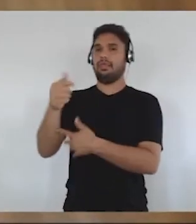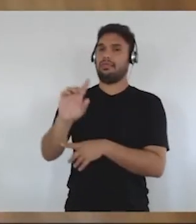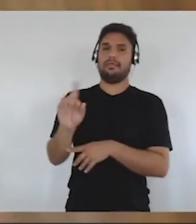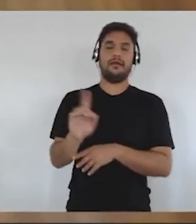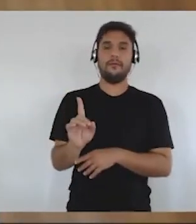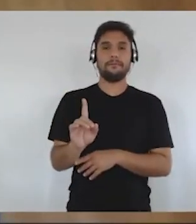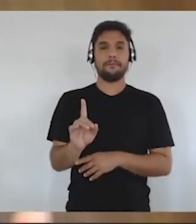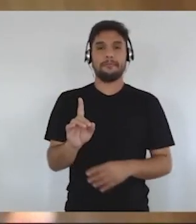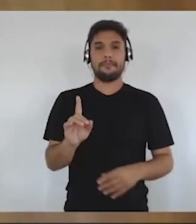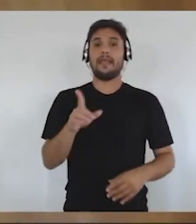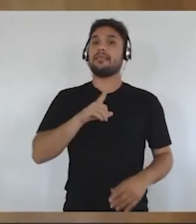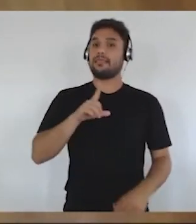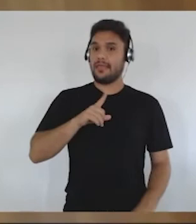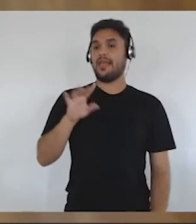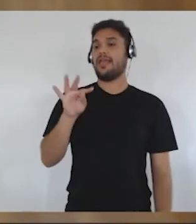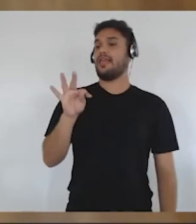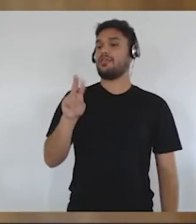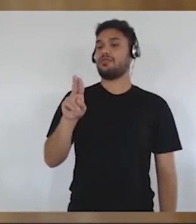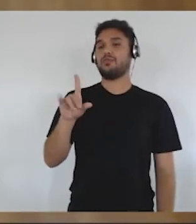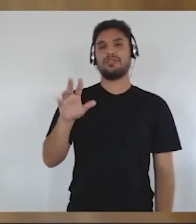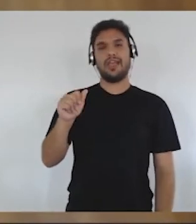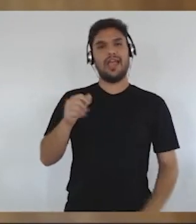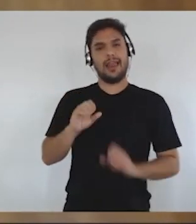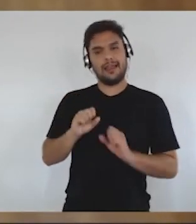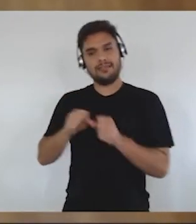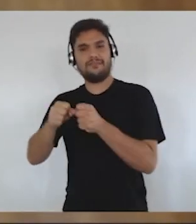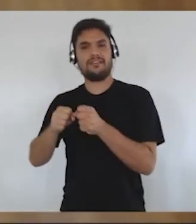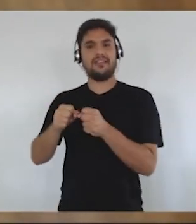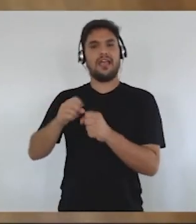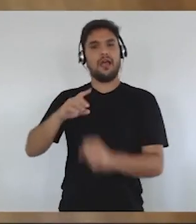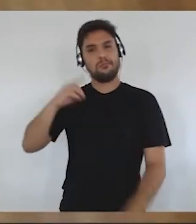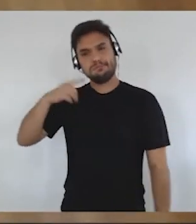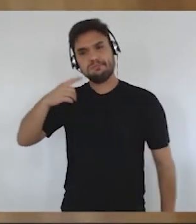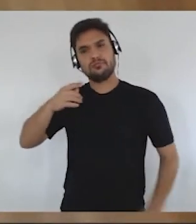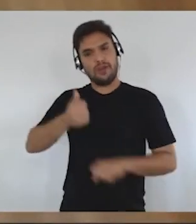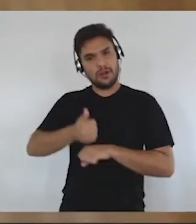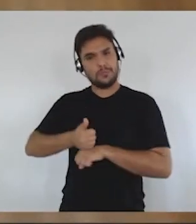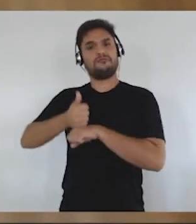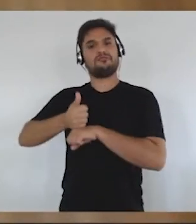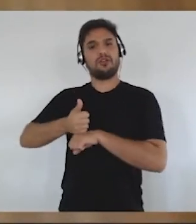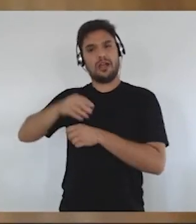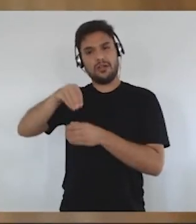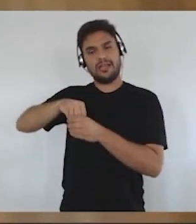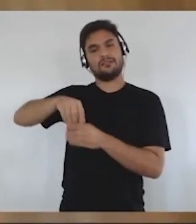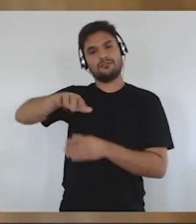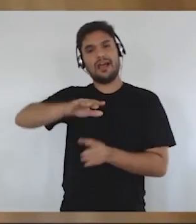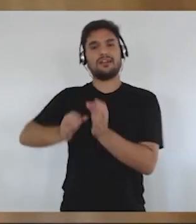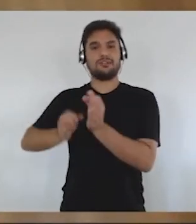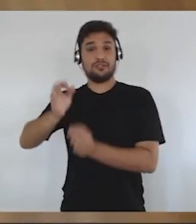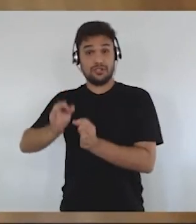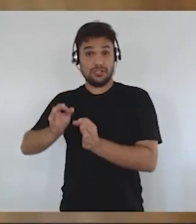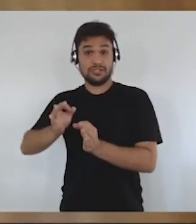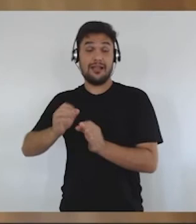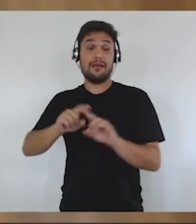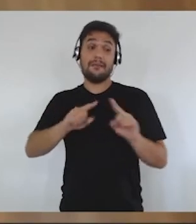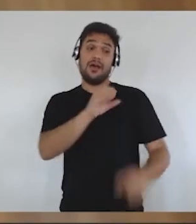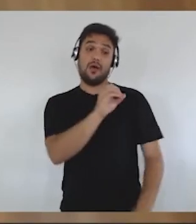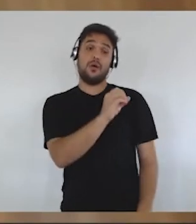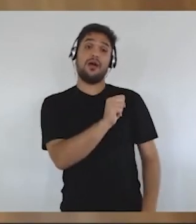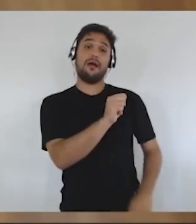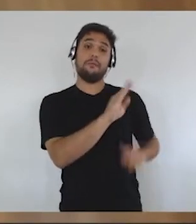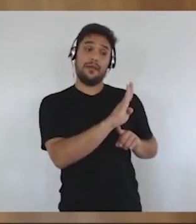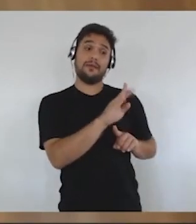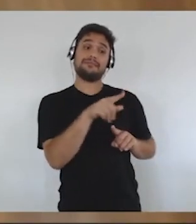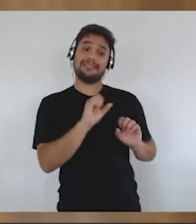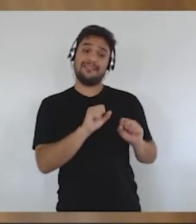Além de uma tutela do exercício profissional do advogado enquanto profissional indispensável à administração da justiça, há, antes de tudo, uma